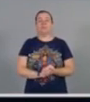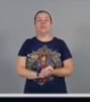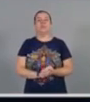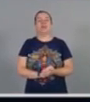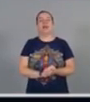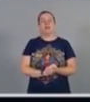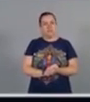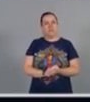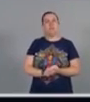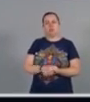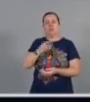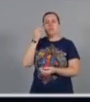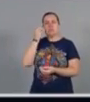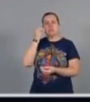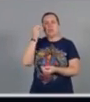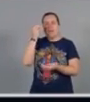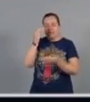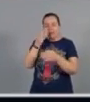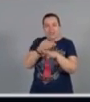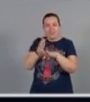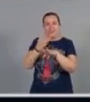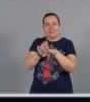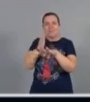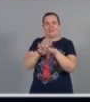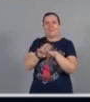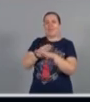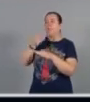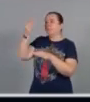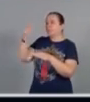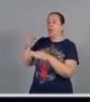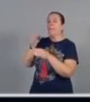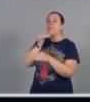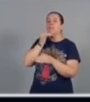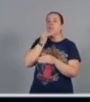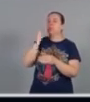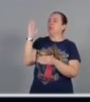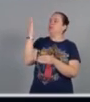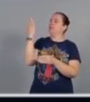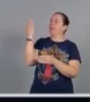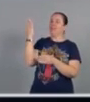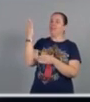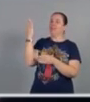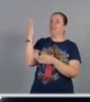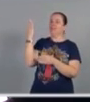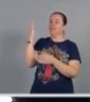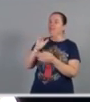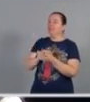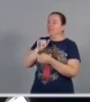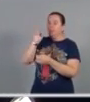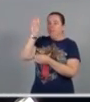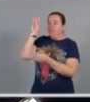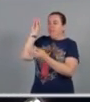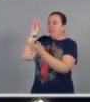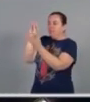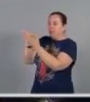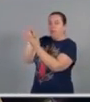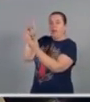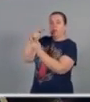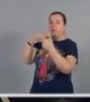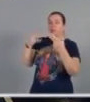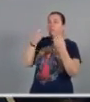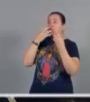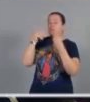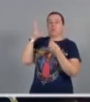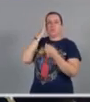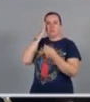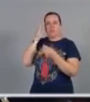parte exercício coloca no teu no teu espelho e se você colocar as coisas boas